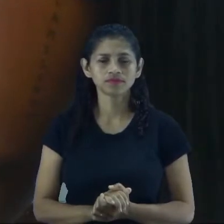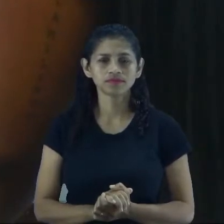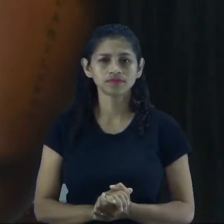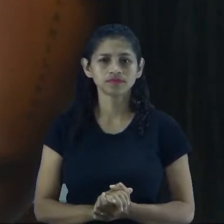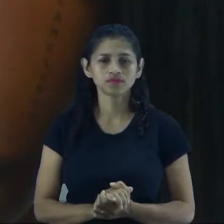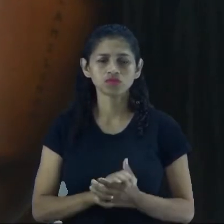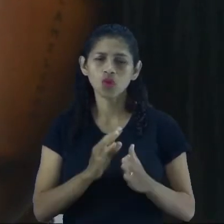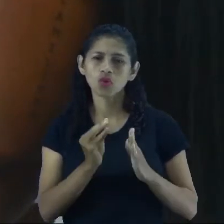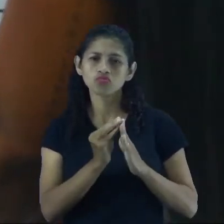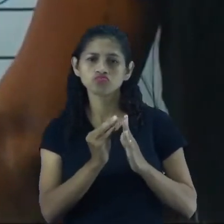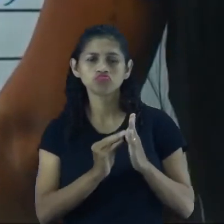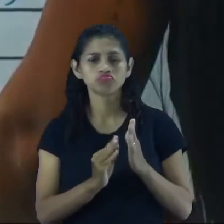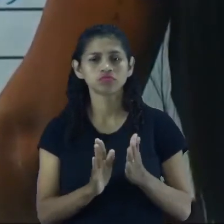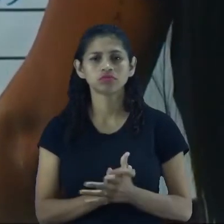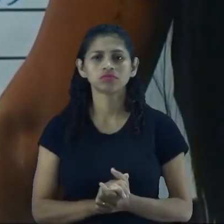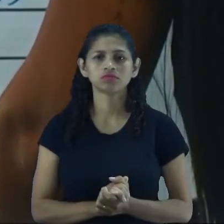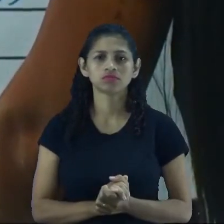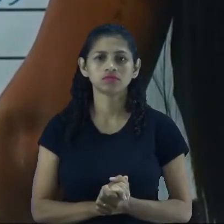elementos